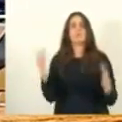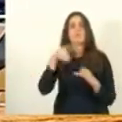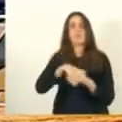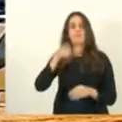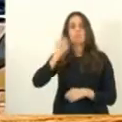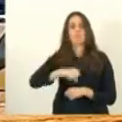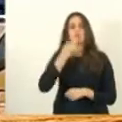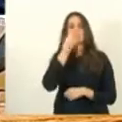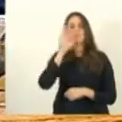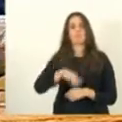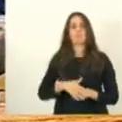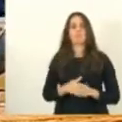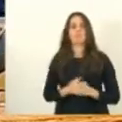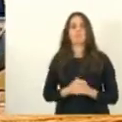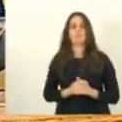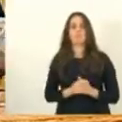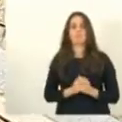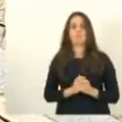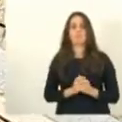tarde a todos.